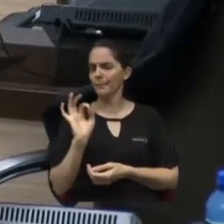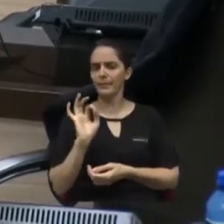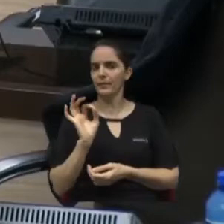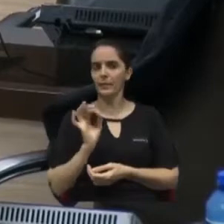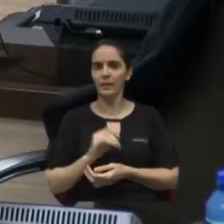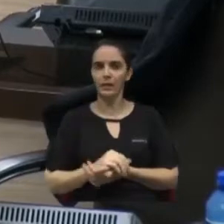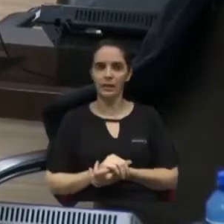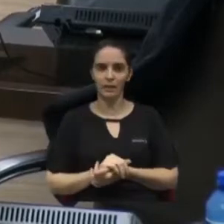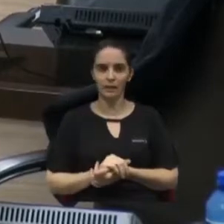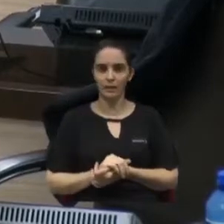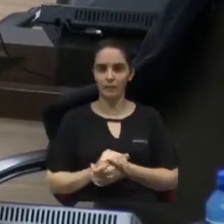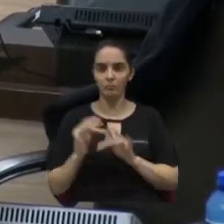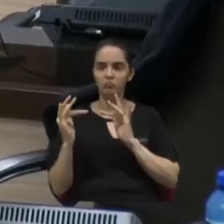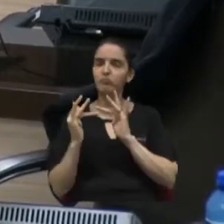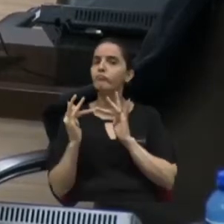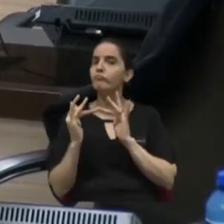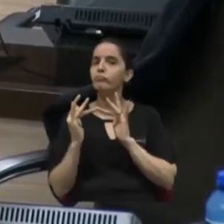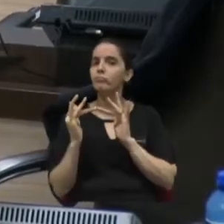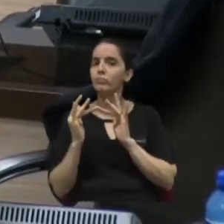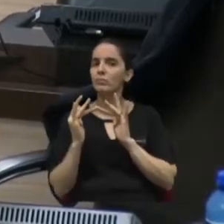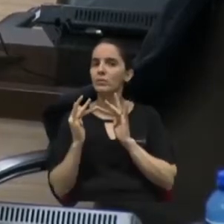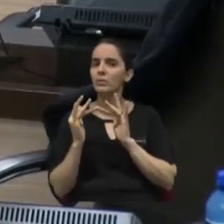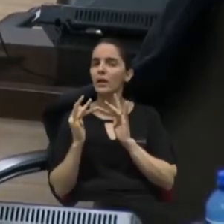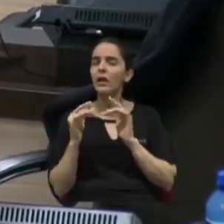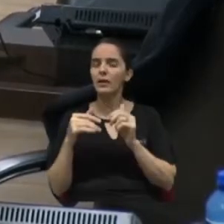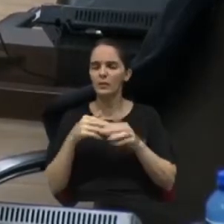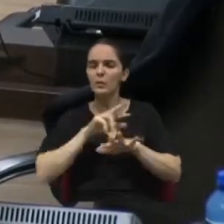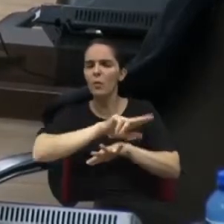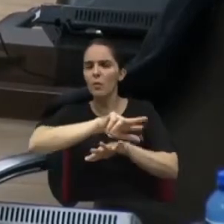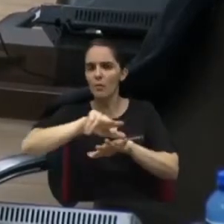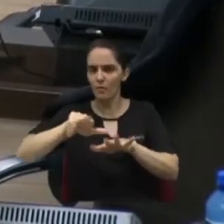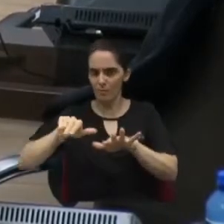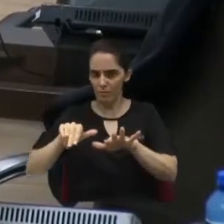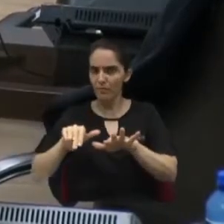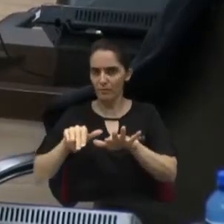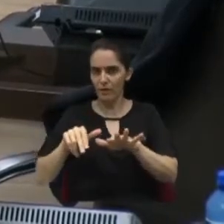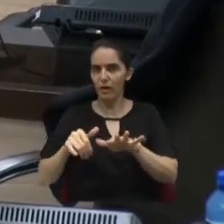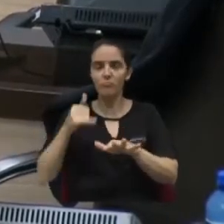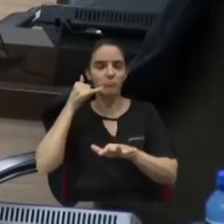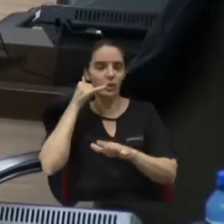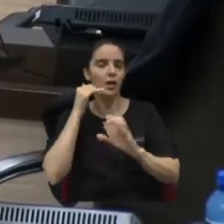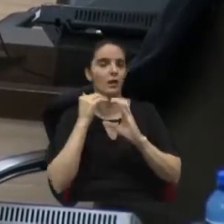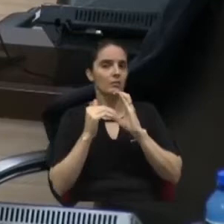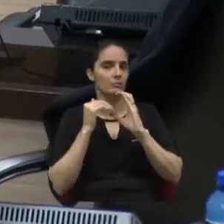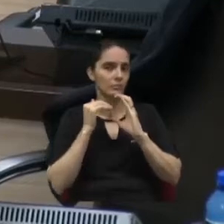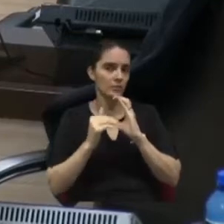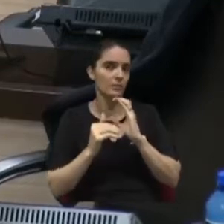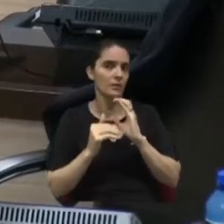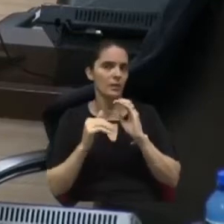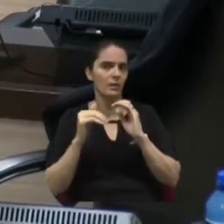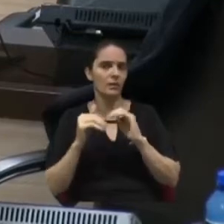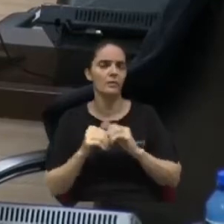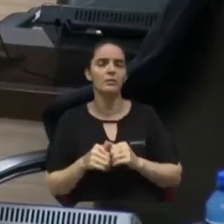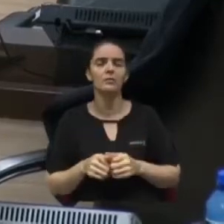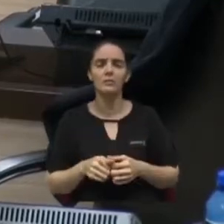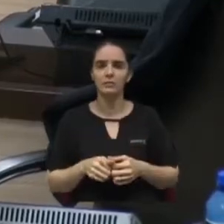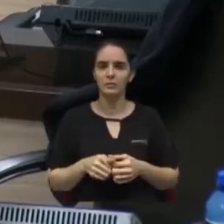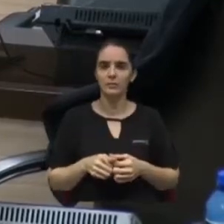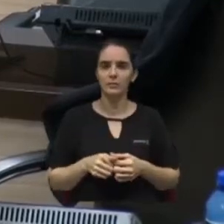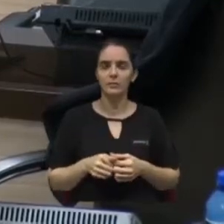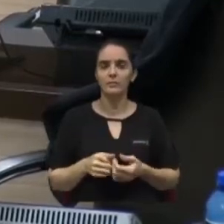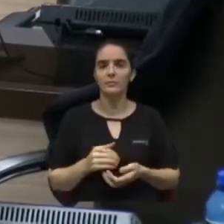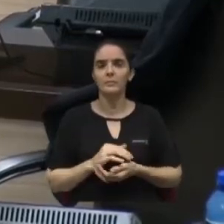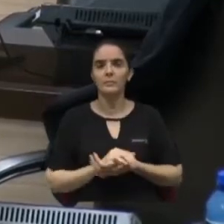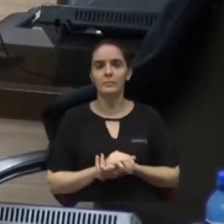entraram em contato, que eu posso correr o risco de ser indelicada com algum deles, porque muitos fizeram contato, se